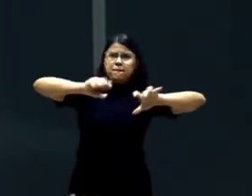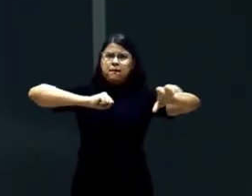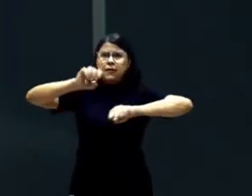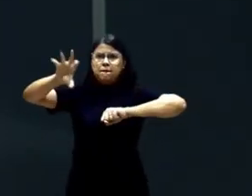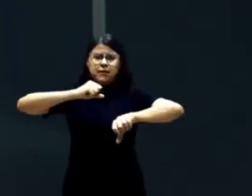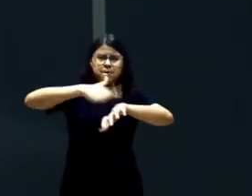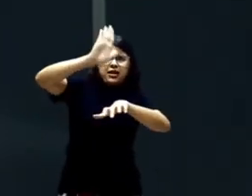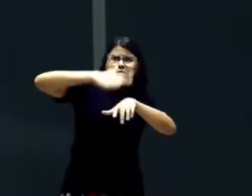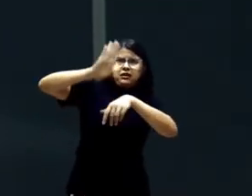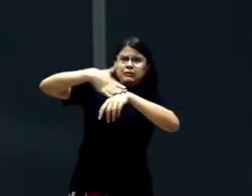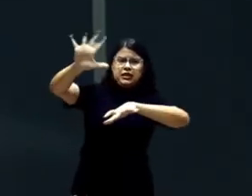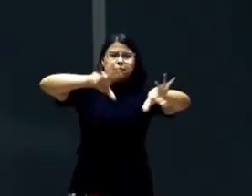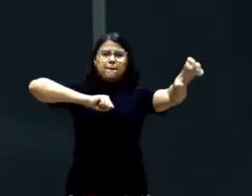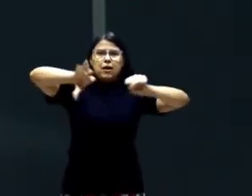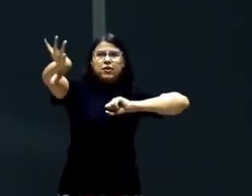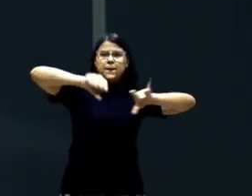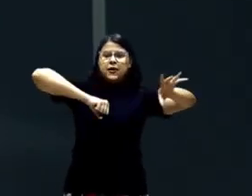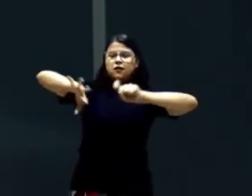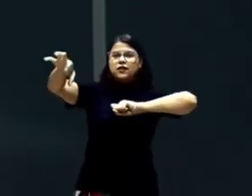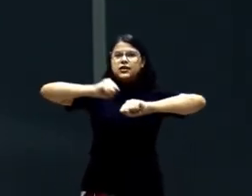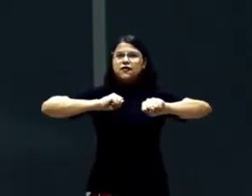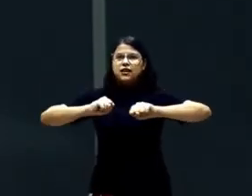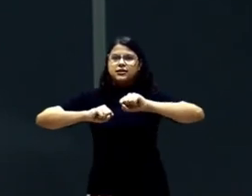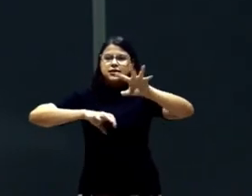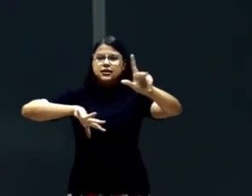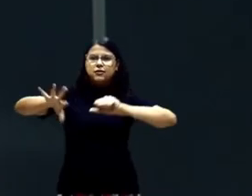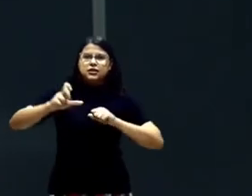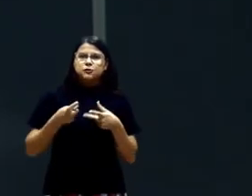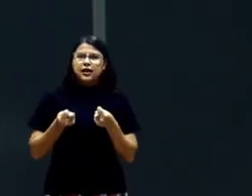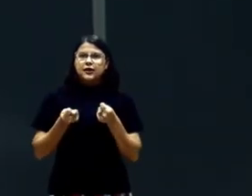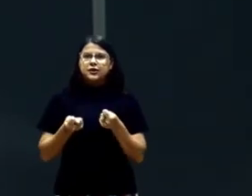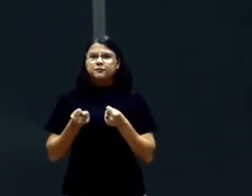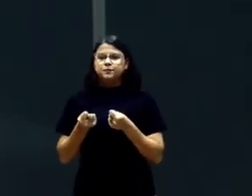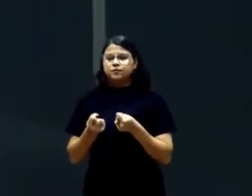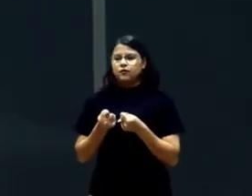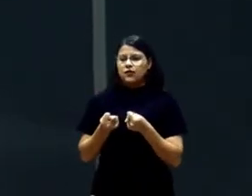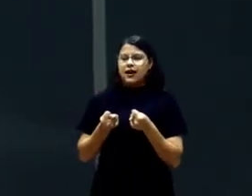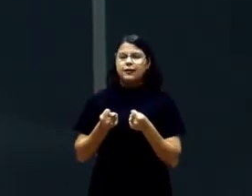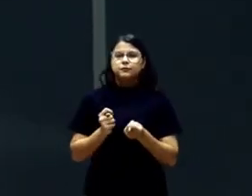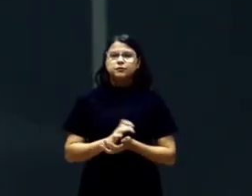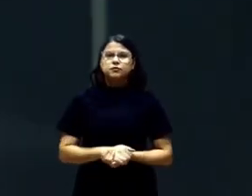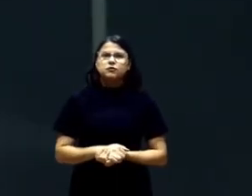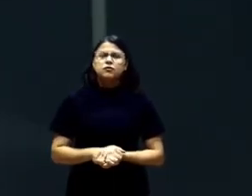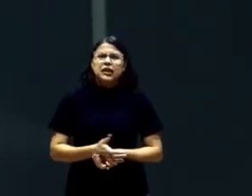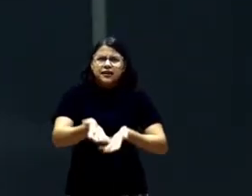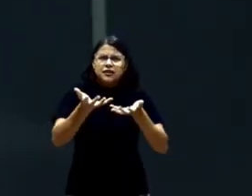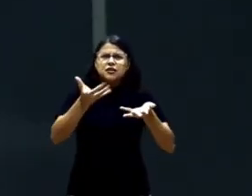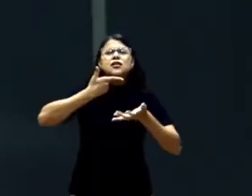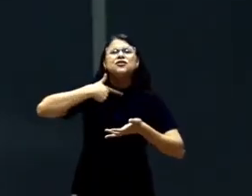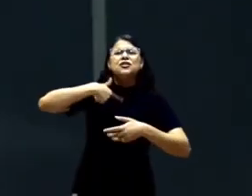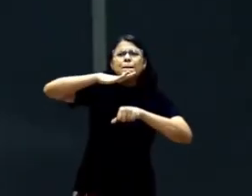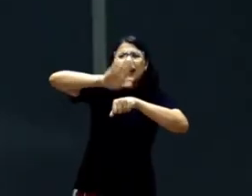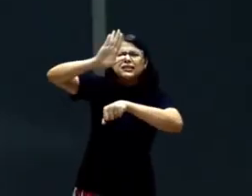sempre querer mais. Sempre mais um pouquinho. E esse sempre mais